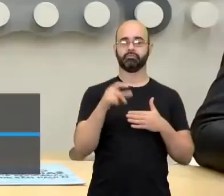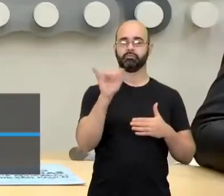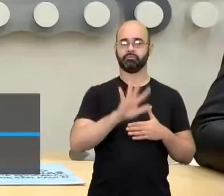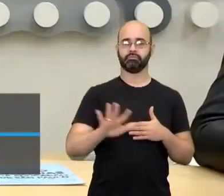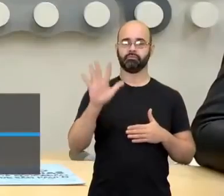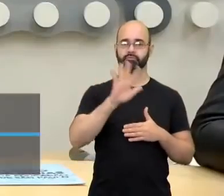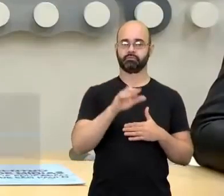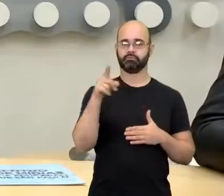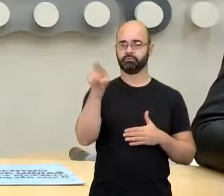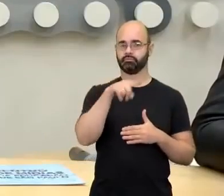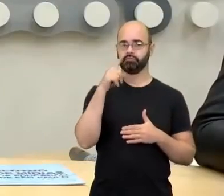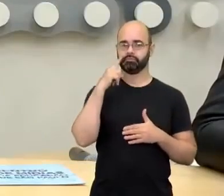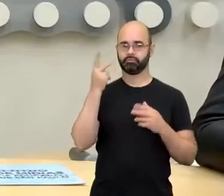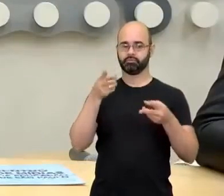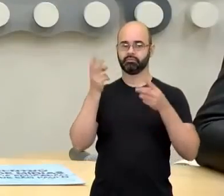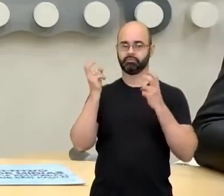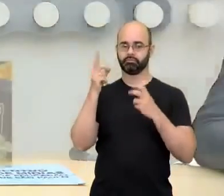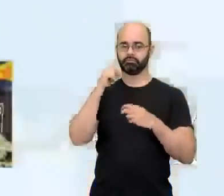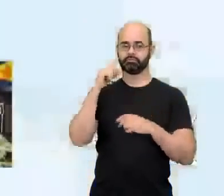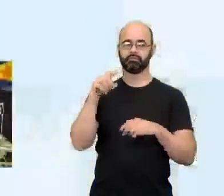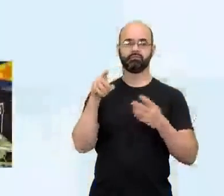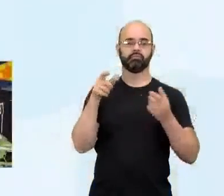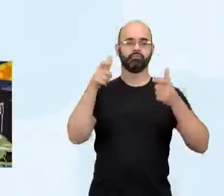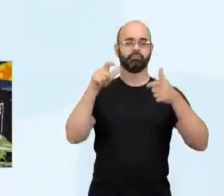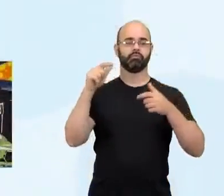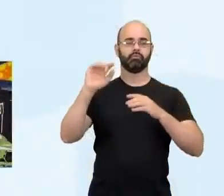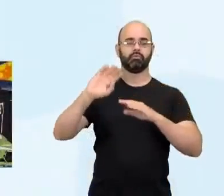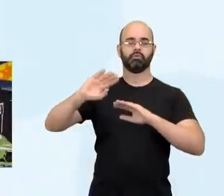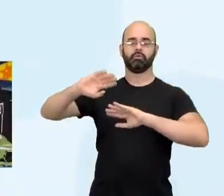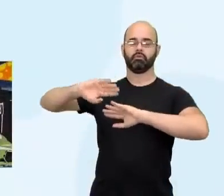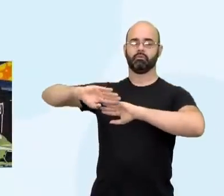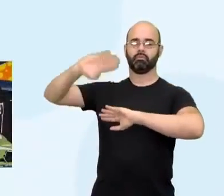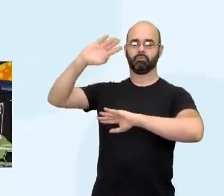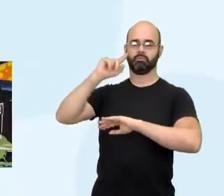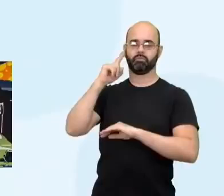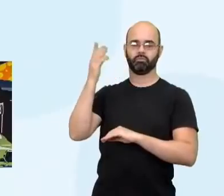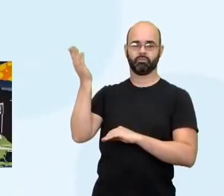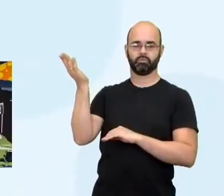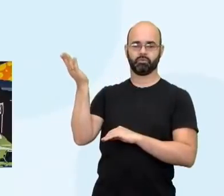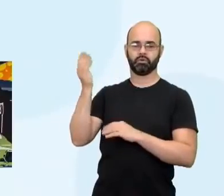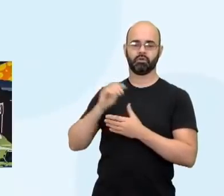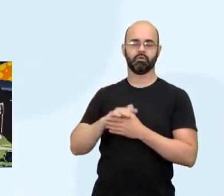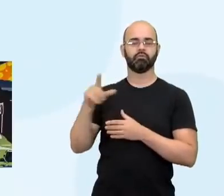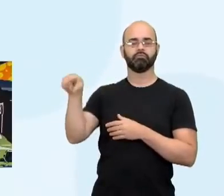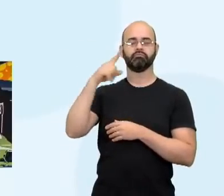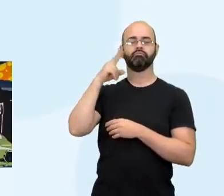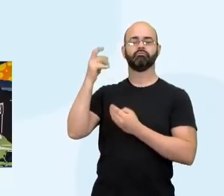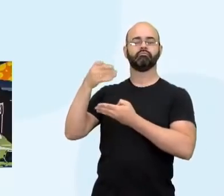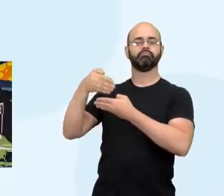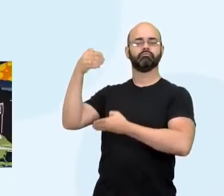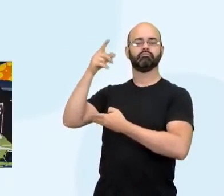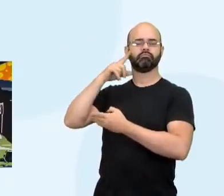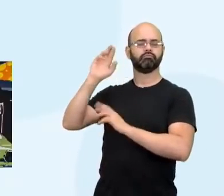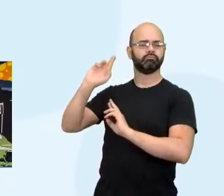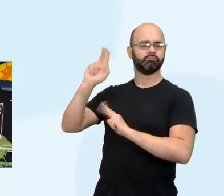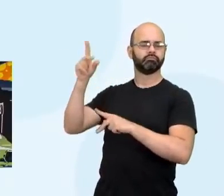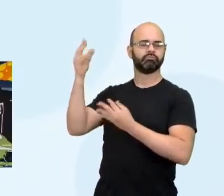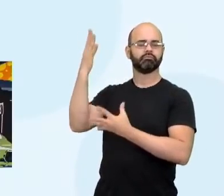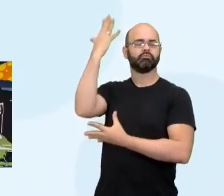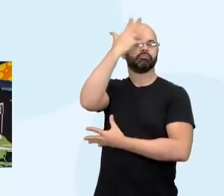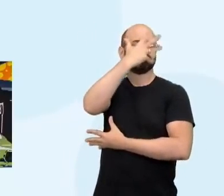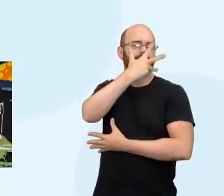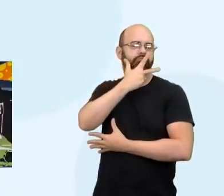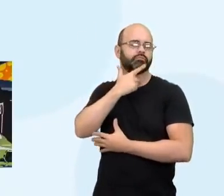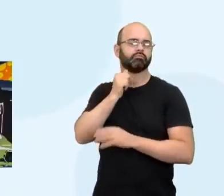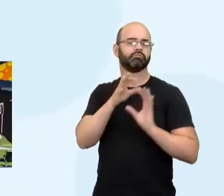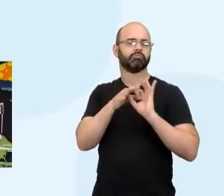imagem aí para vocês perceberem do mural, os murais, né? E para vocês perceberem, então, como que é a diferença, a beleza, o